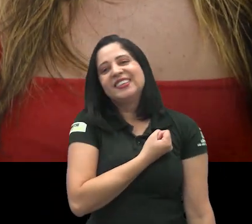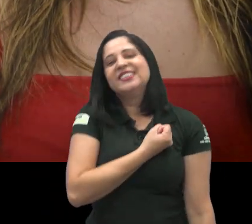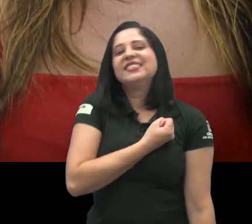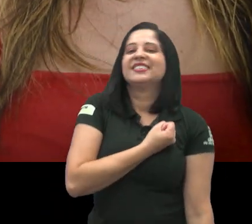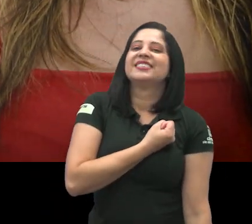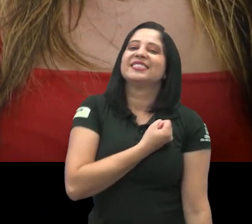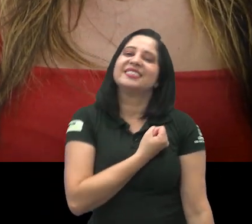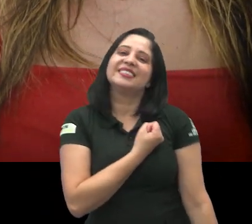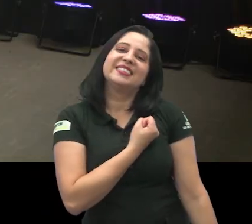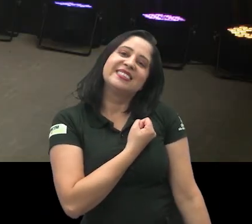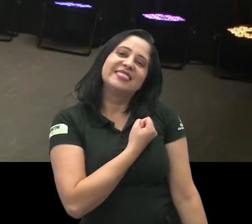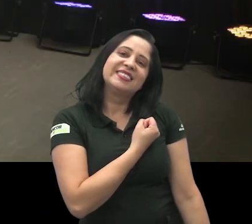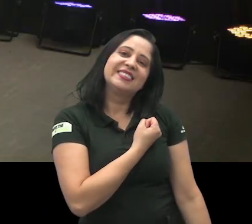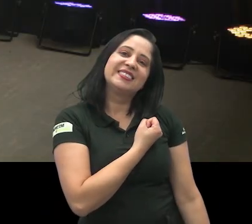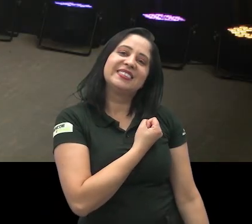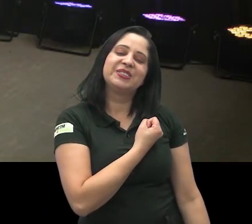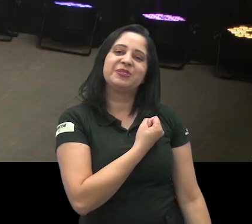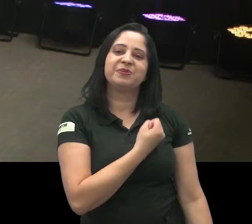Salvador.